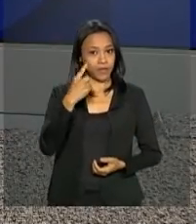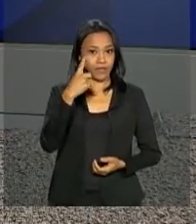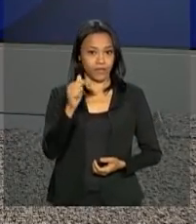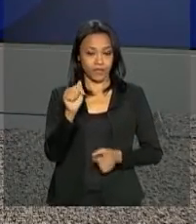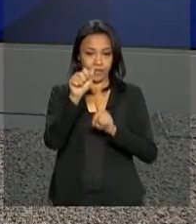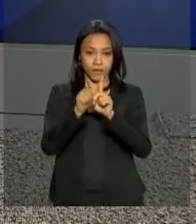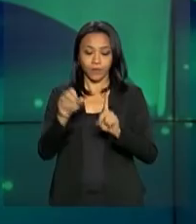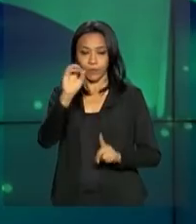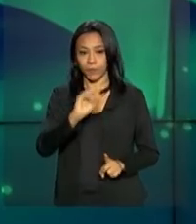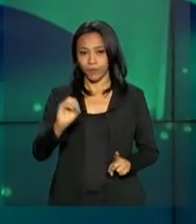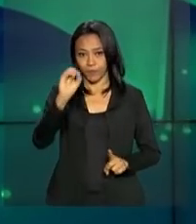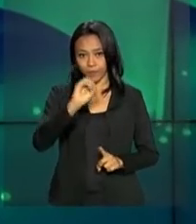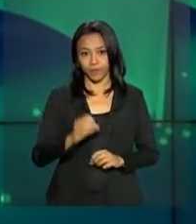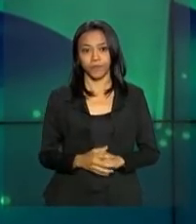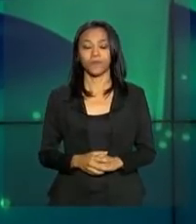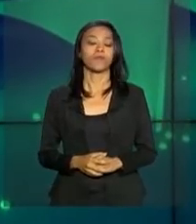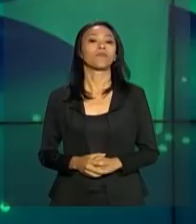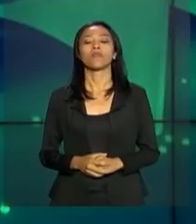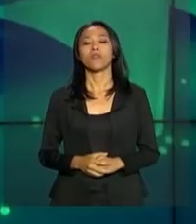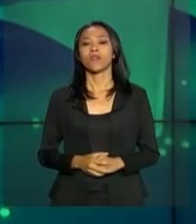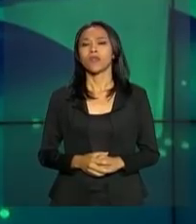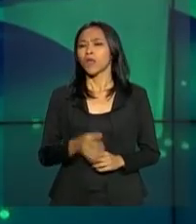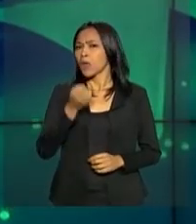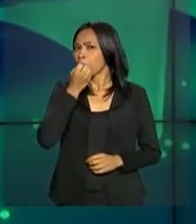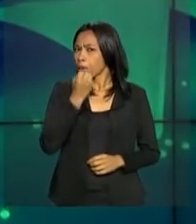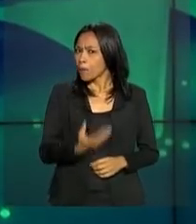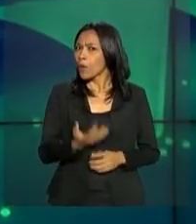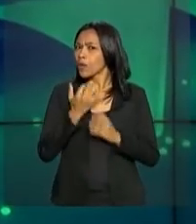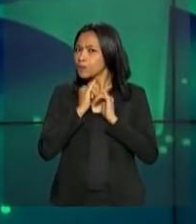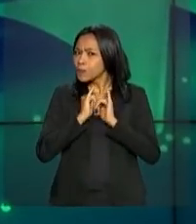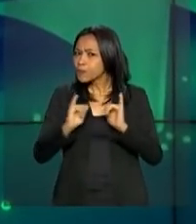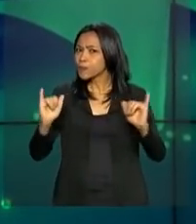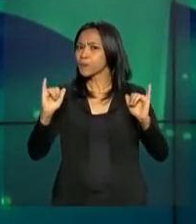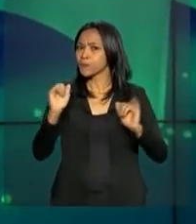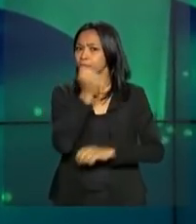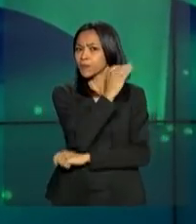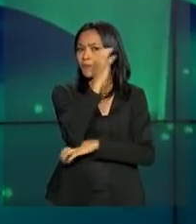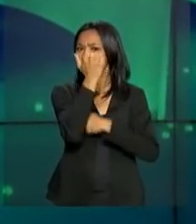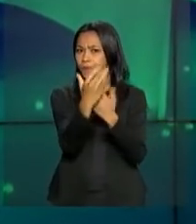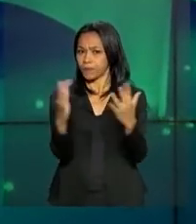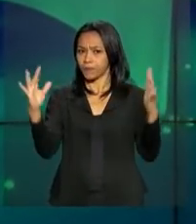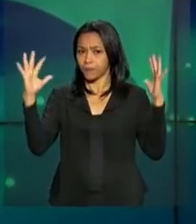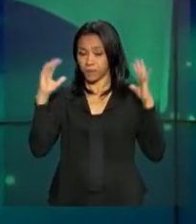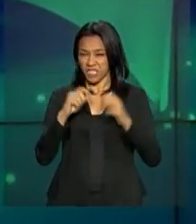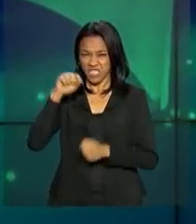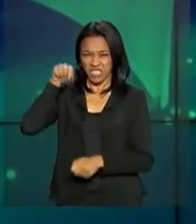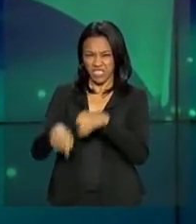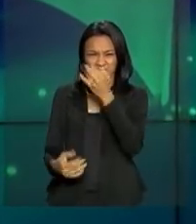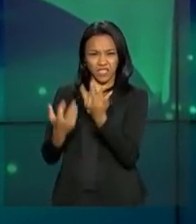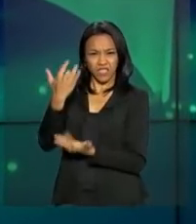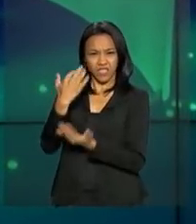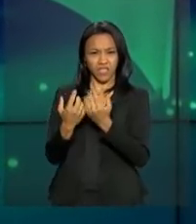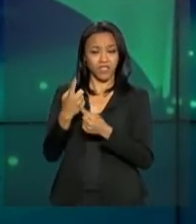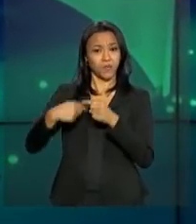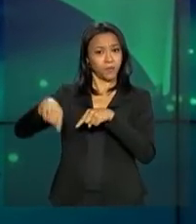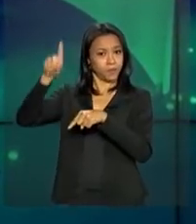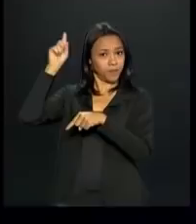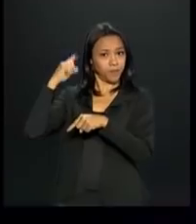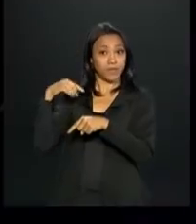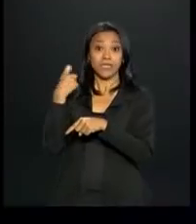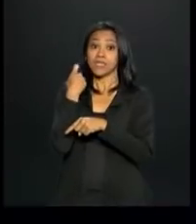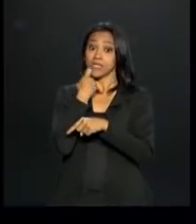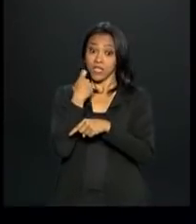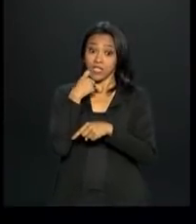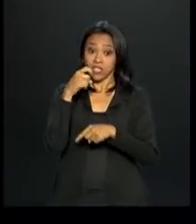outubro boa notícia para o meio ambiente o incêndio que começou na última sexta feira no parque nacional da chapada